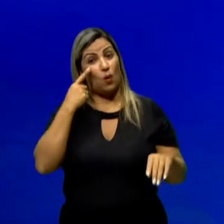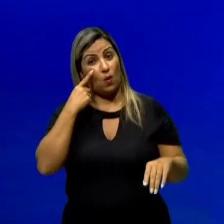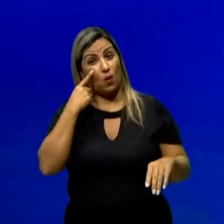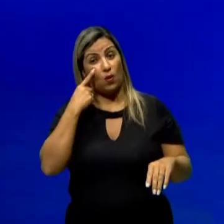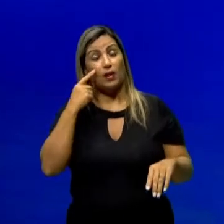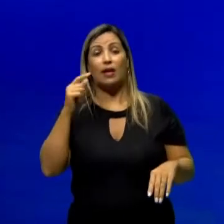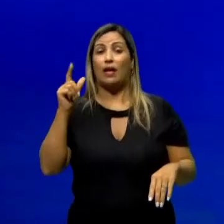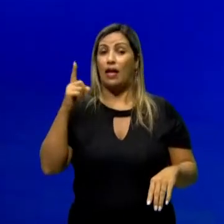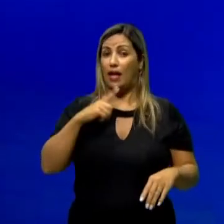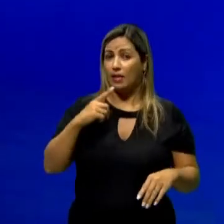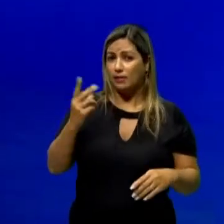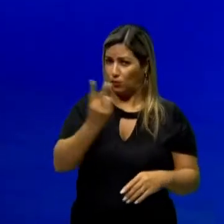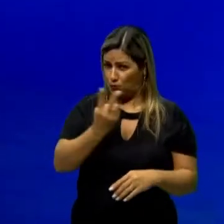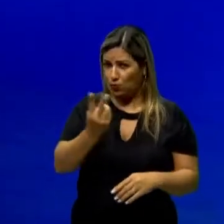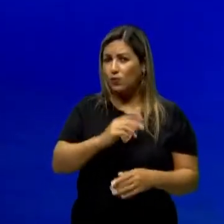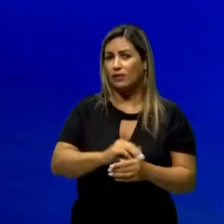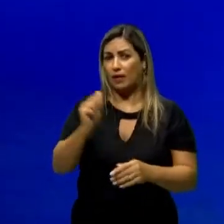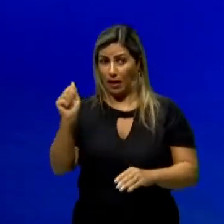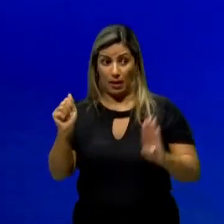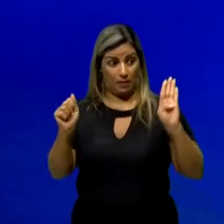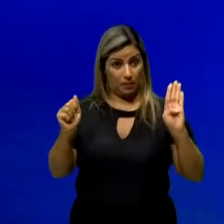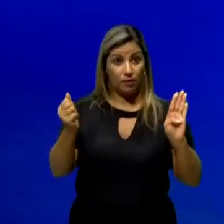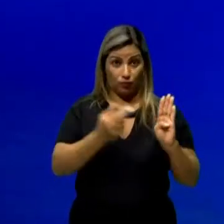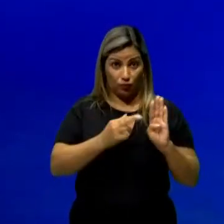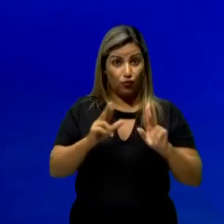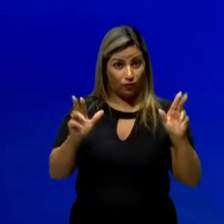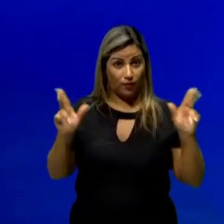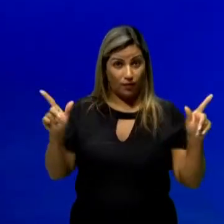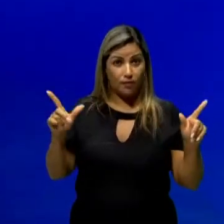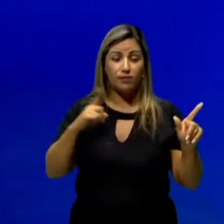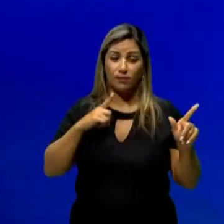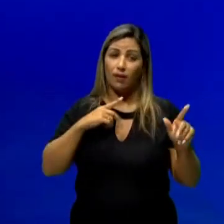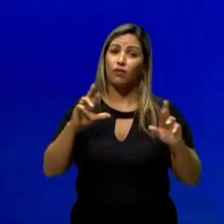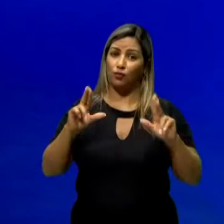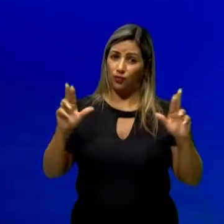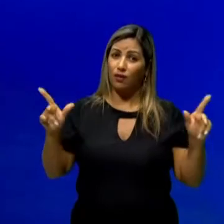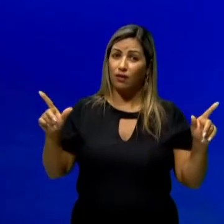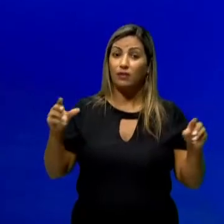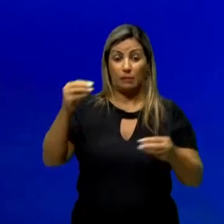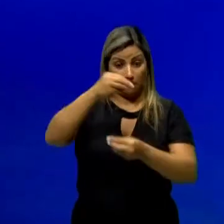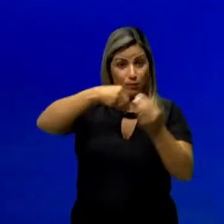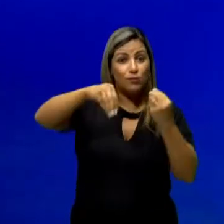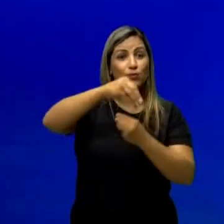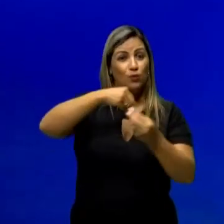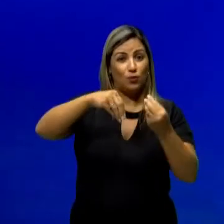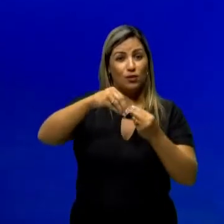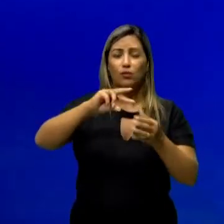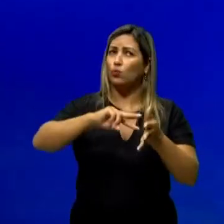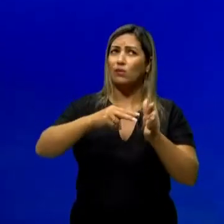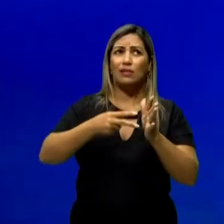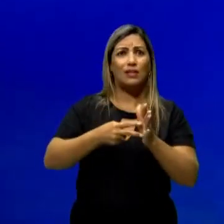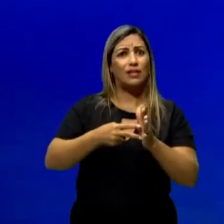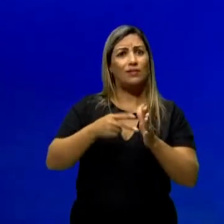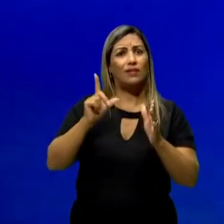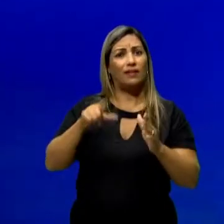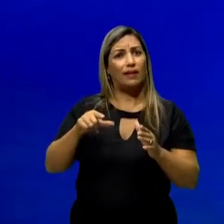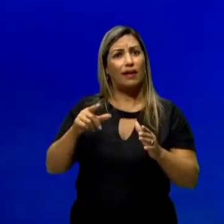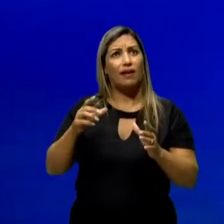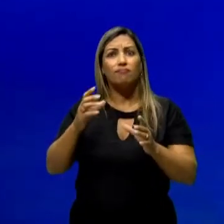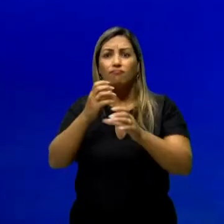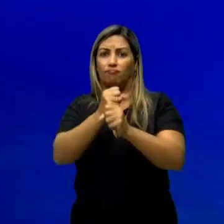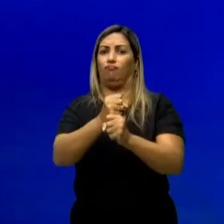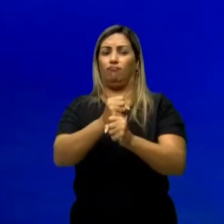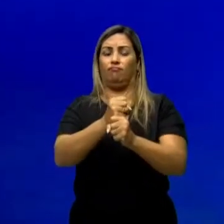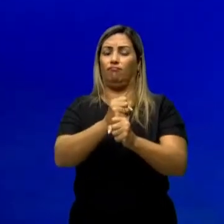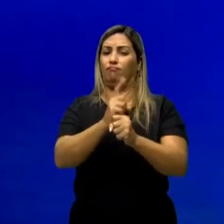essas substâncias diferentes têm propriedades diferentes. E quando elas misturam, não significam que elas vão somar as